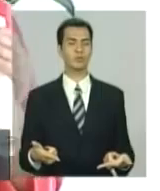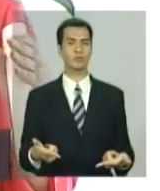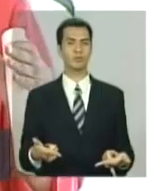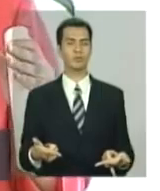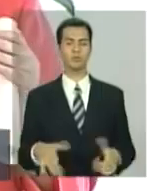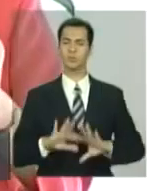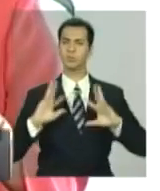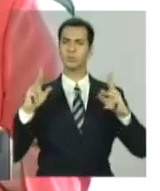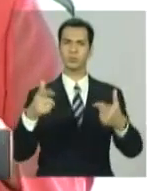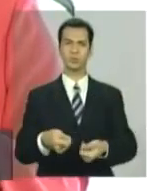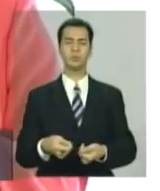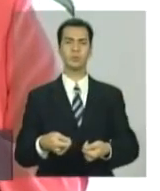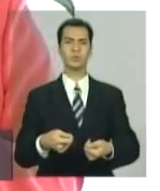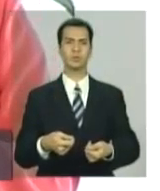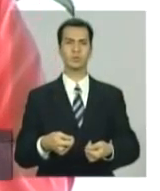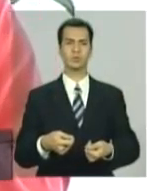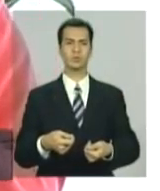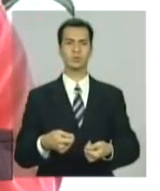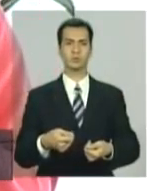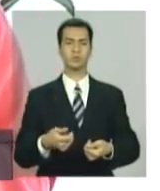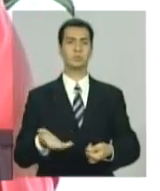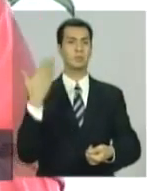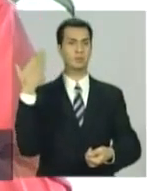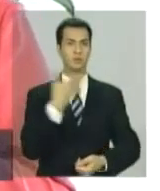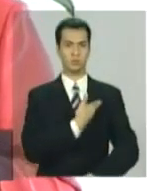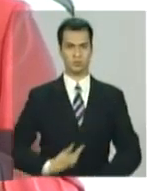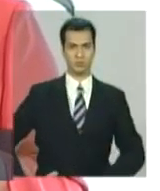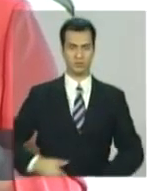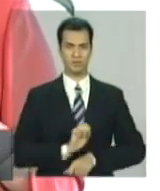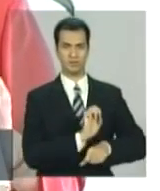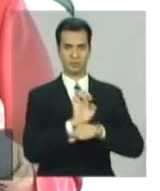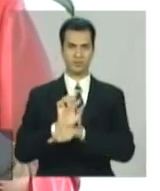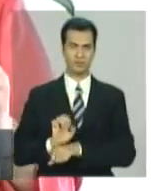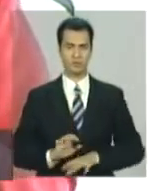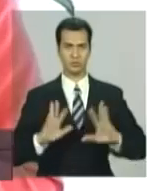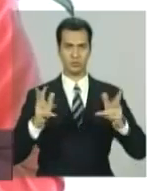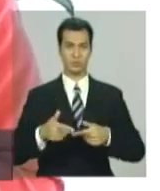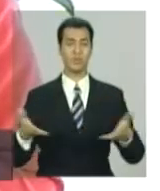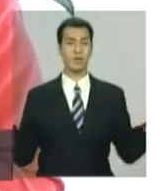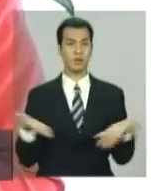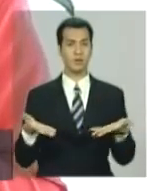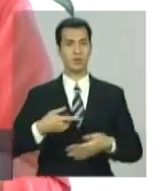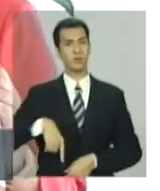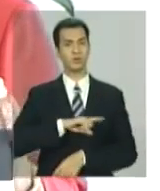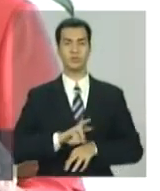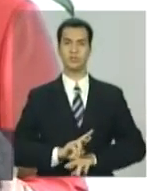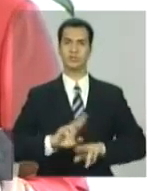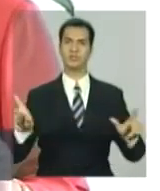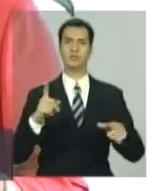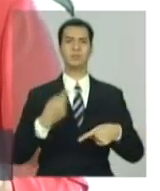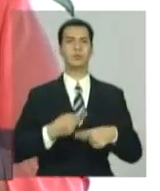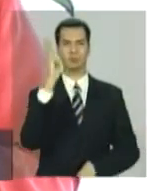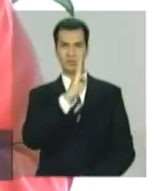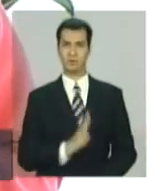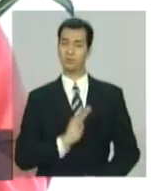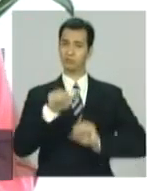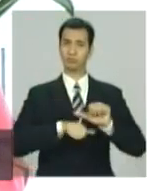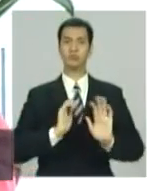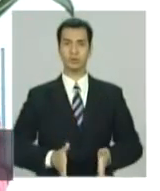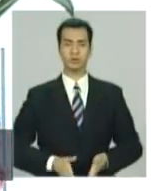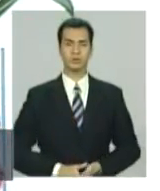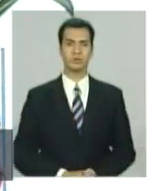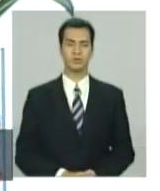de todos aqueles que dirigiram esses estados. E agora nós temos uma situação diferenciada, porque o Brasil mudou. Com